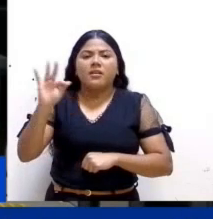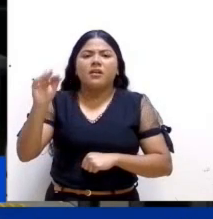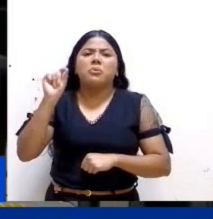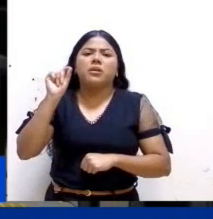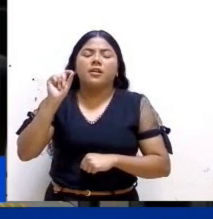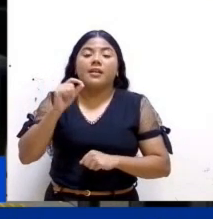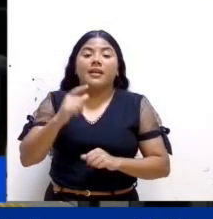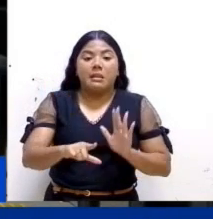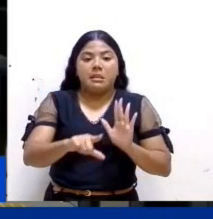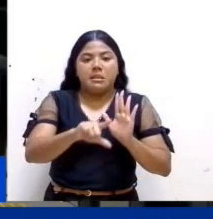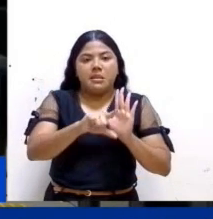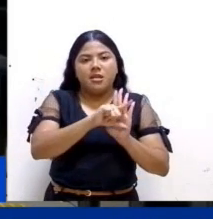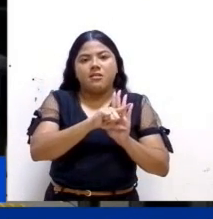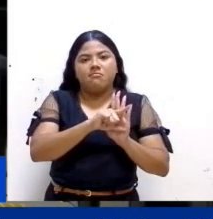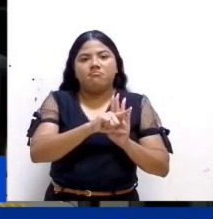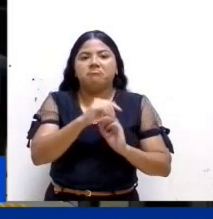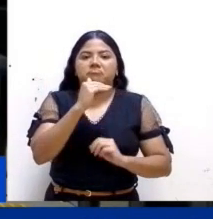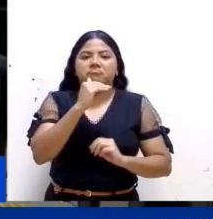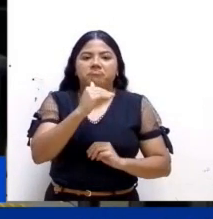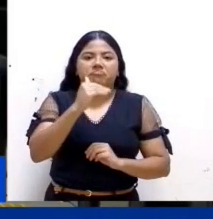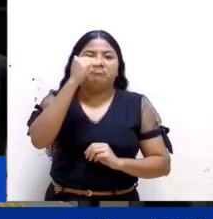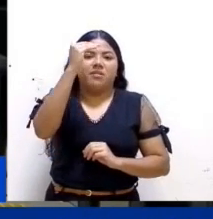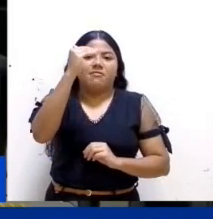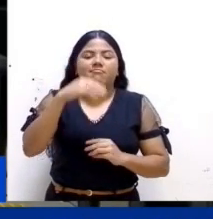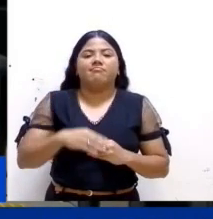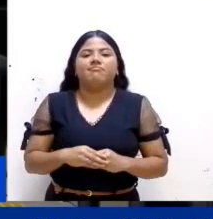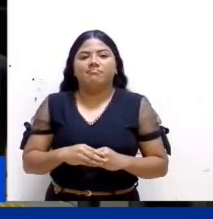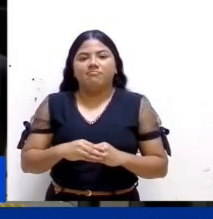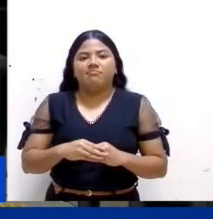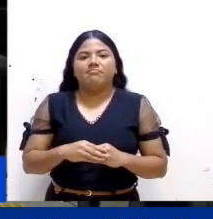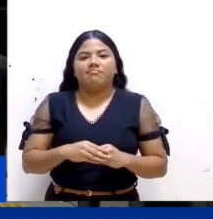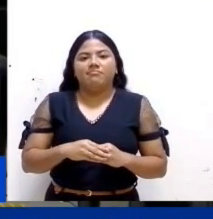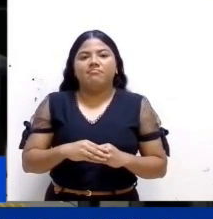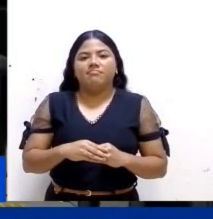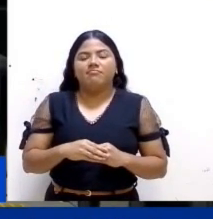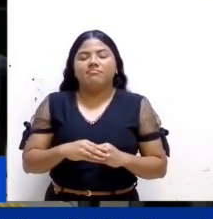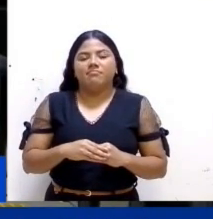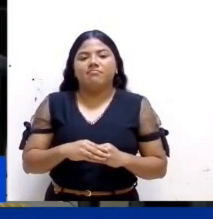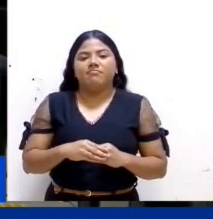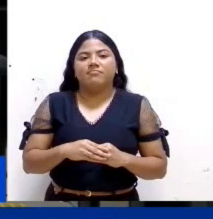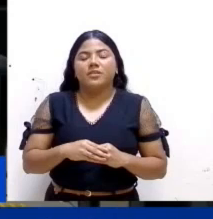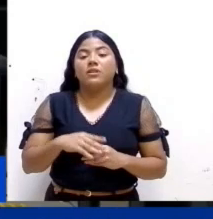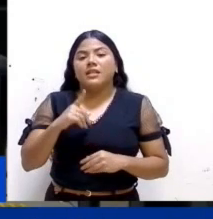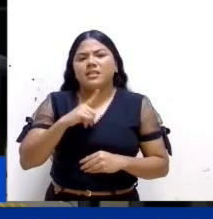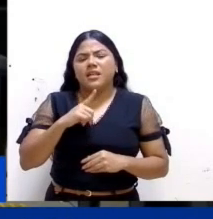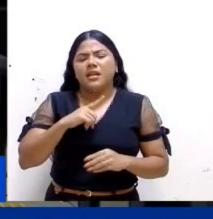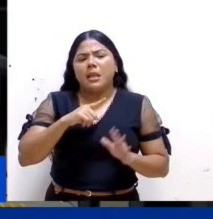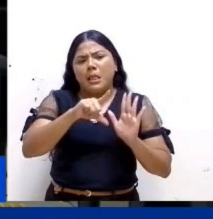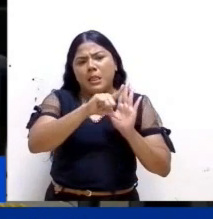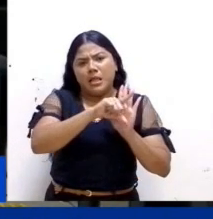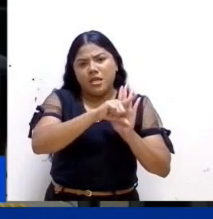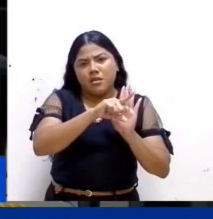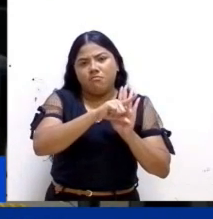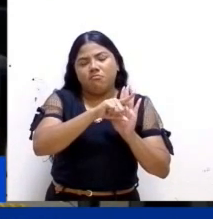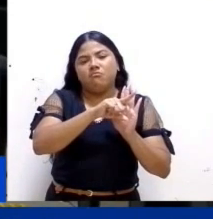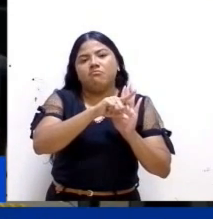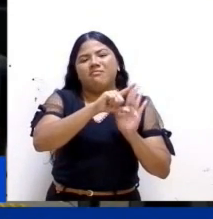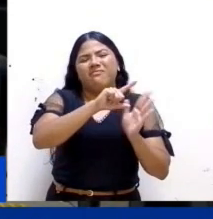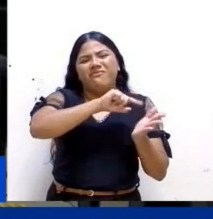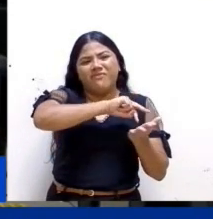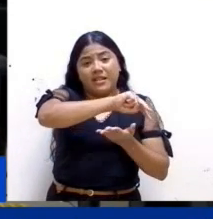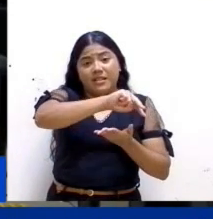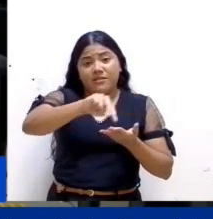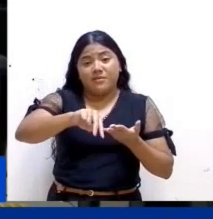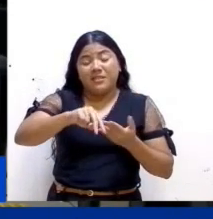está no topo do nosso ordenamento jurídico. O que é um ordenamento jurídico? Um conjunto de leis. E a nossa Constituição está lá